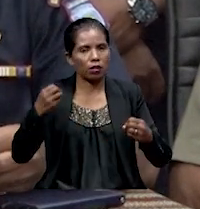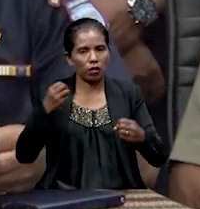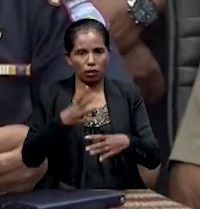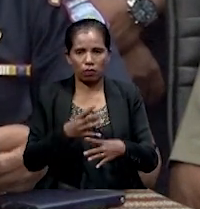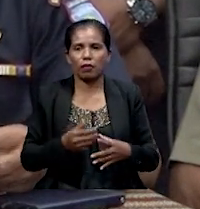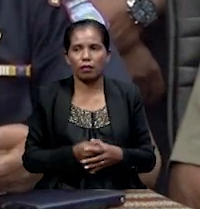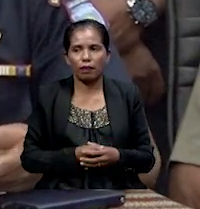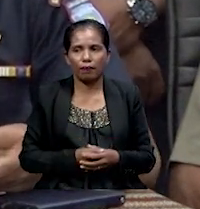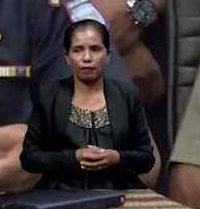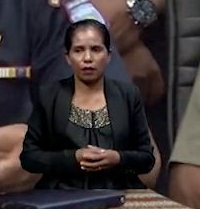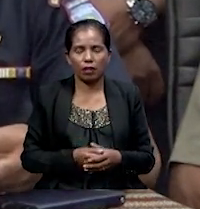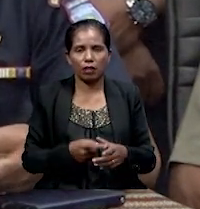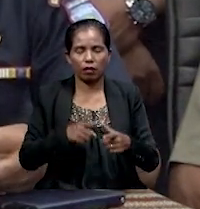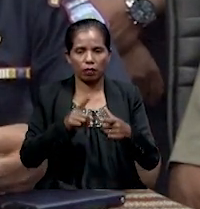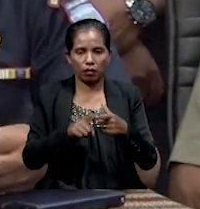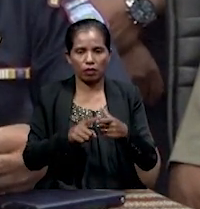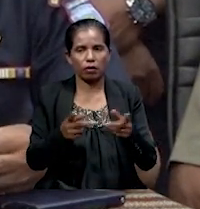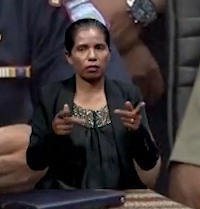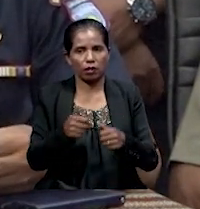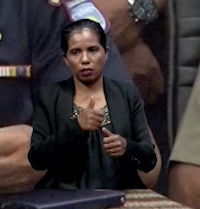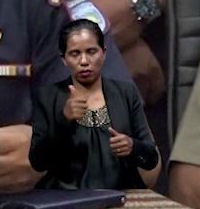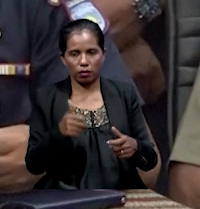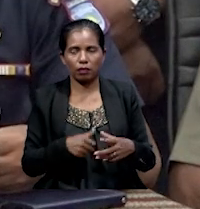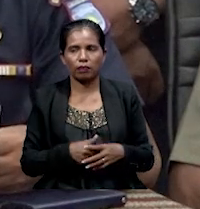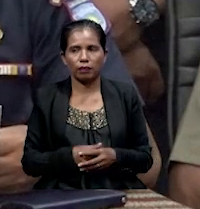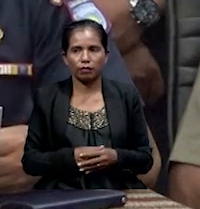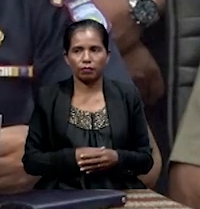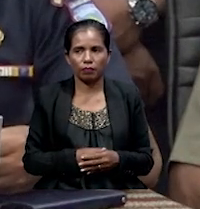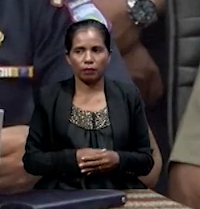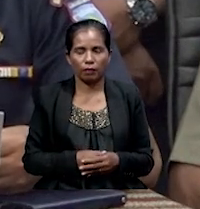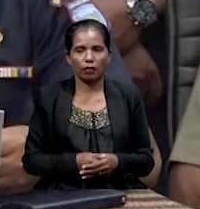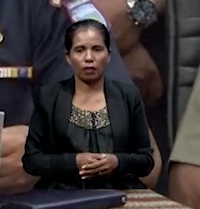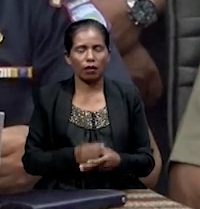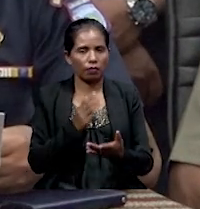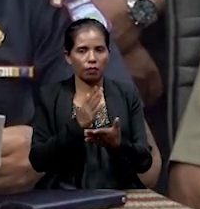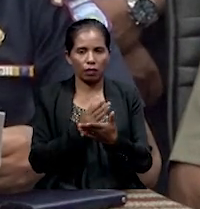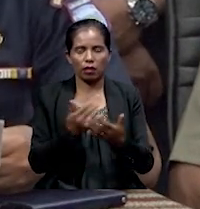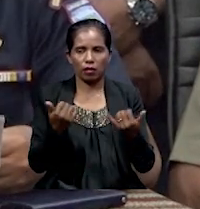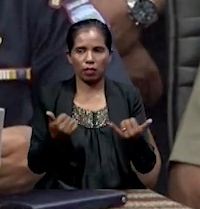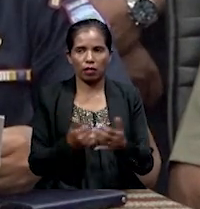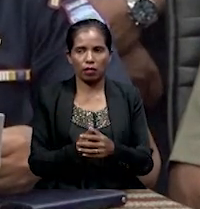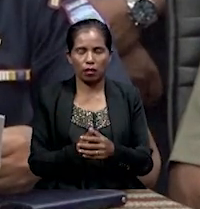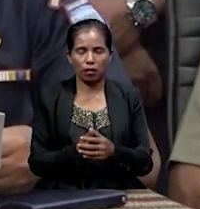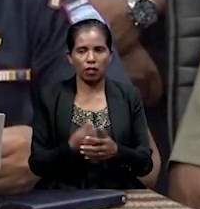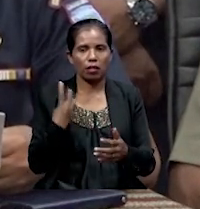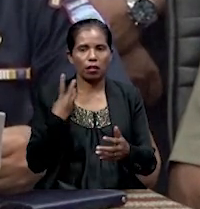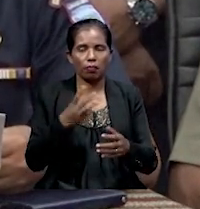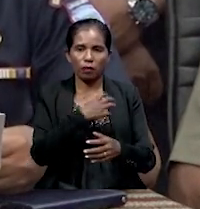tamanemak, ripuzia fawatin seluk. Impenamento idanai, katak operação